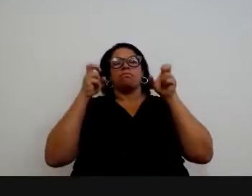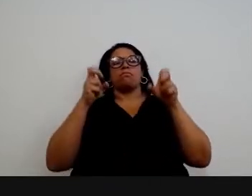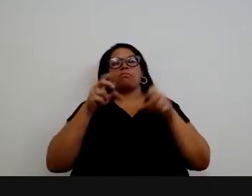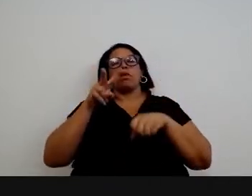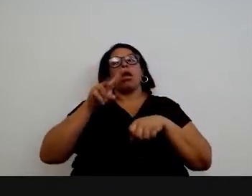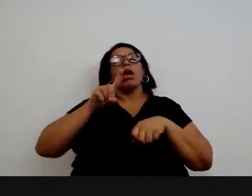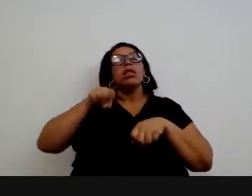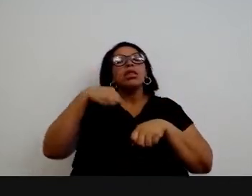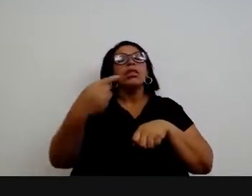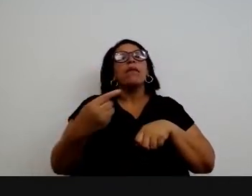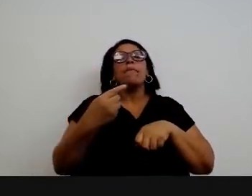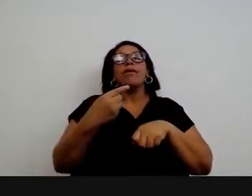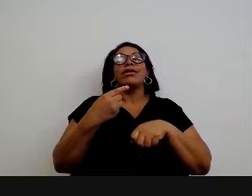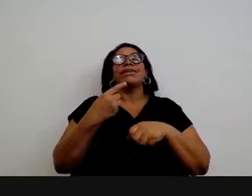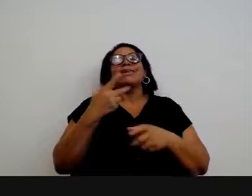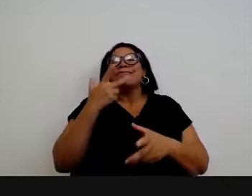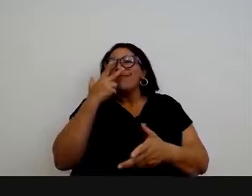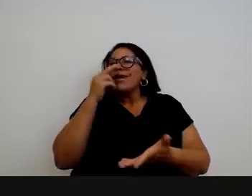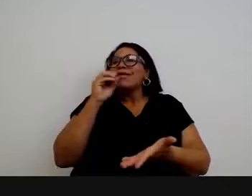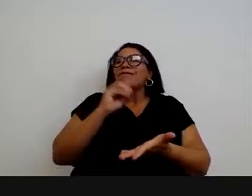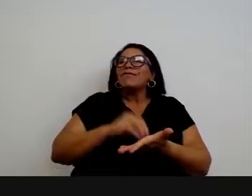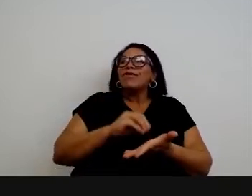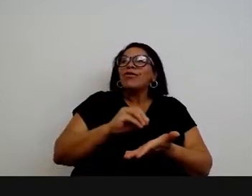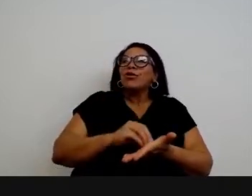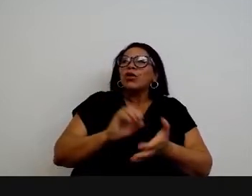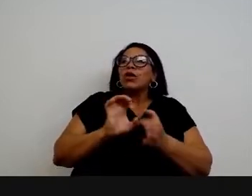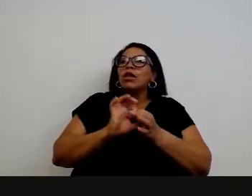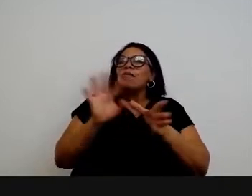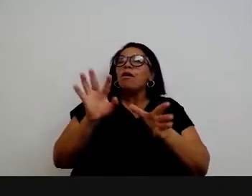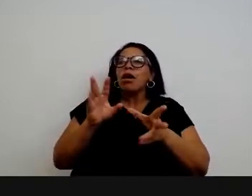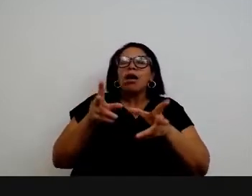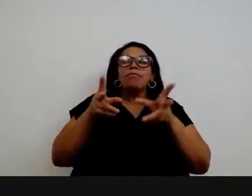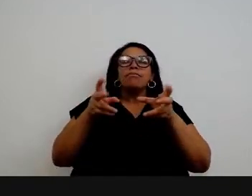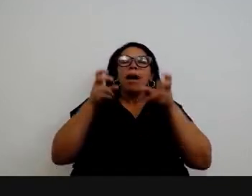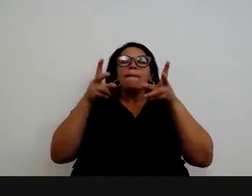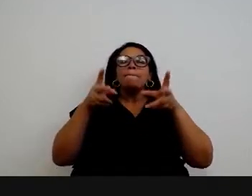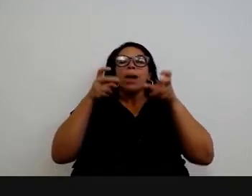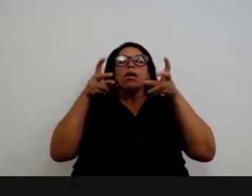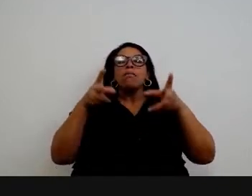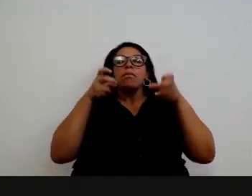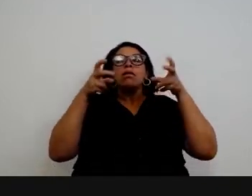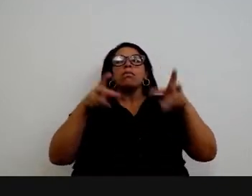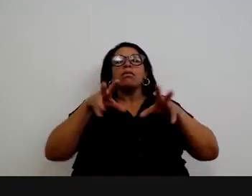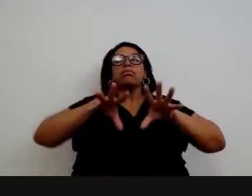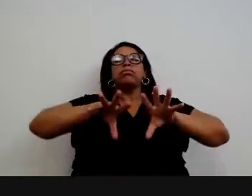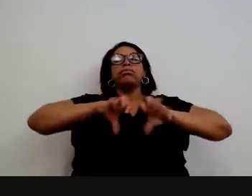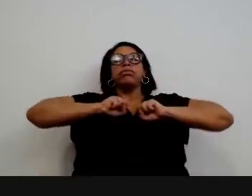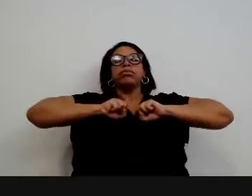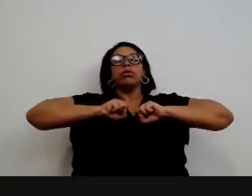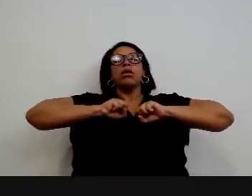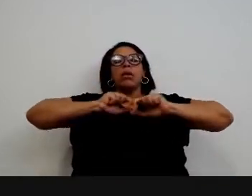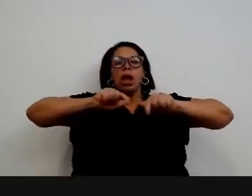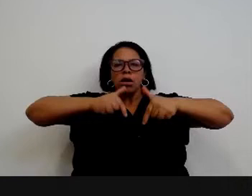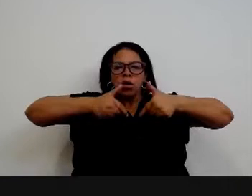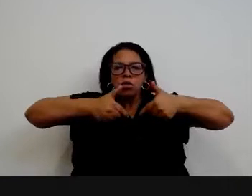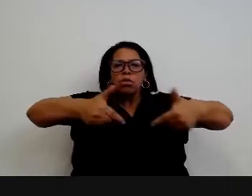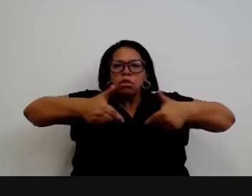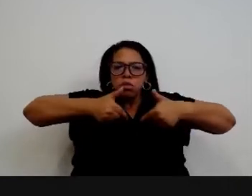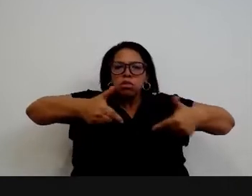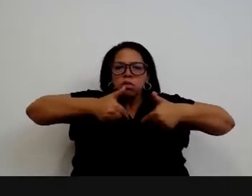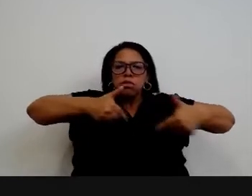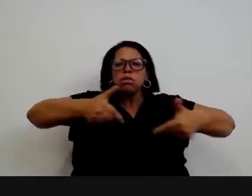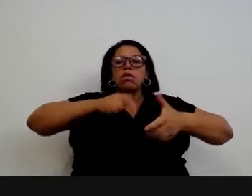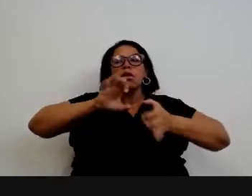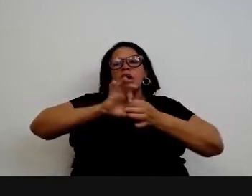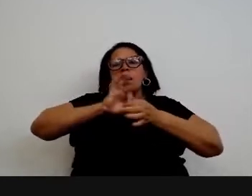Primeiro, a gente percebe depois que não foi democrático, até que a gente começa a perceber antes e tomar as providências para lutar pela